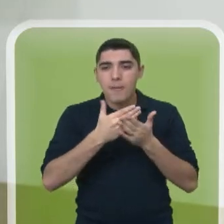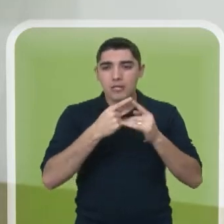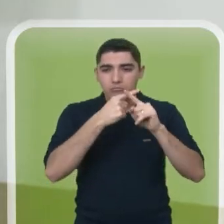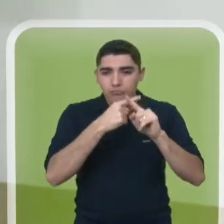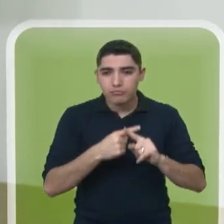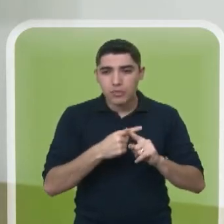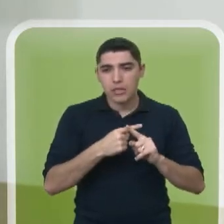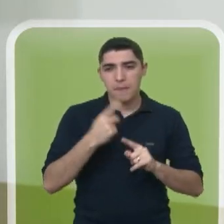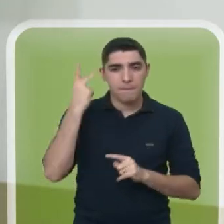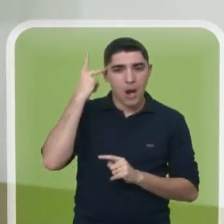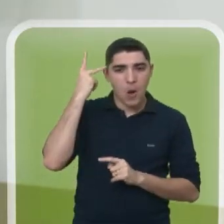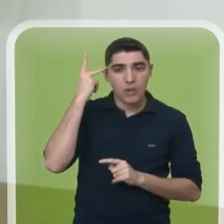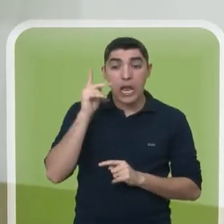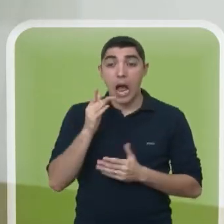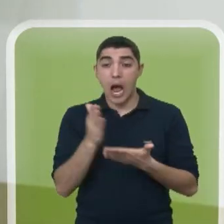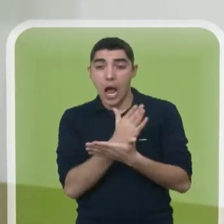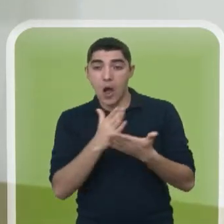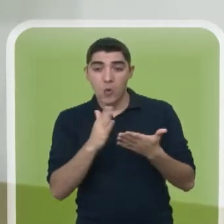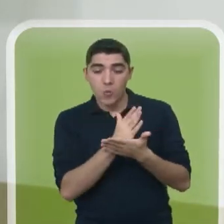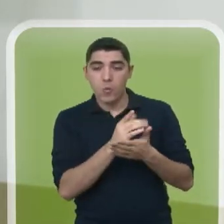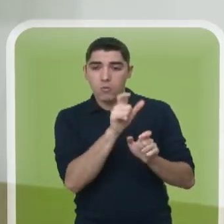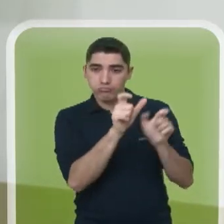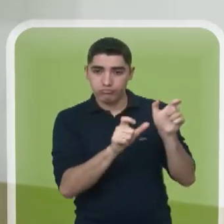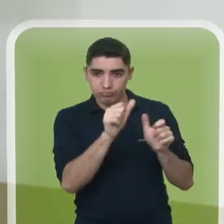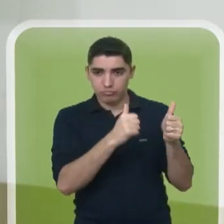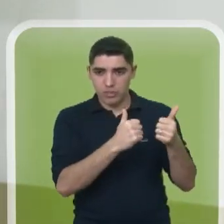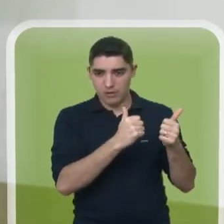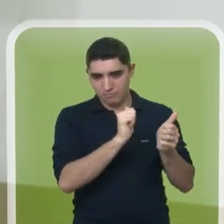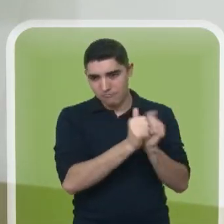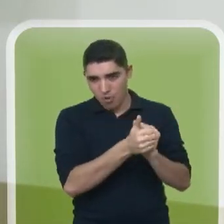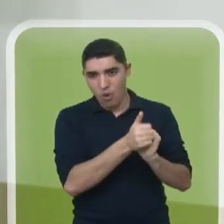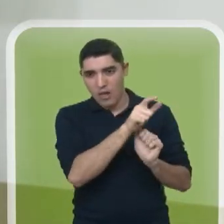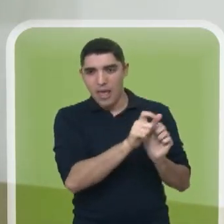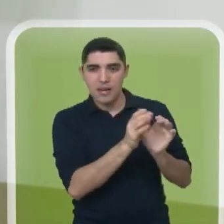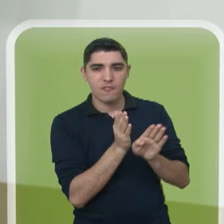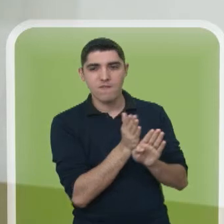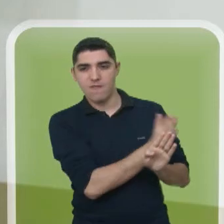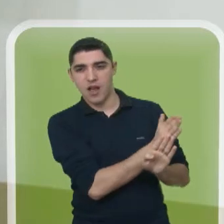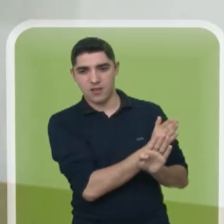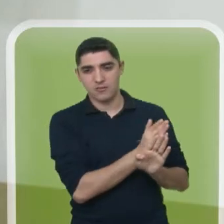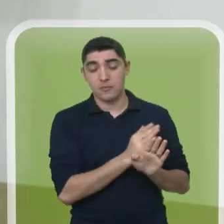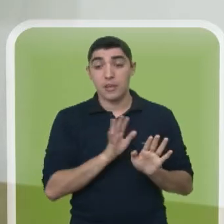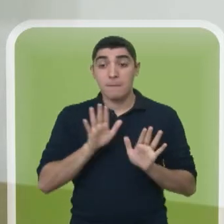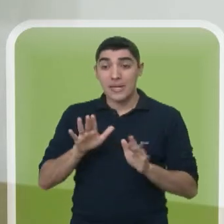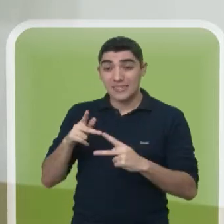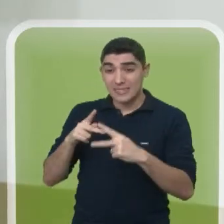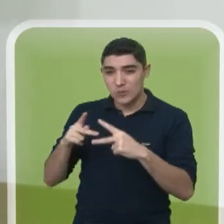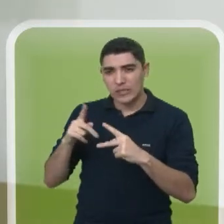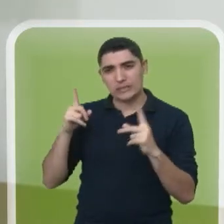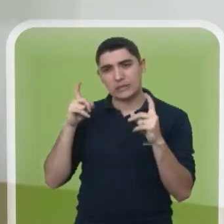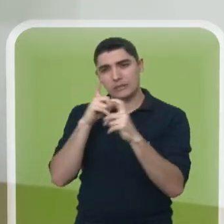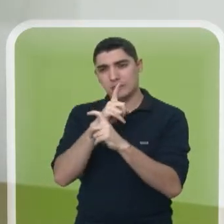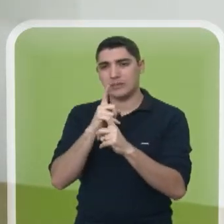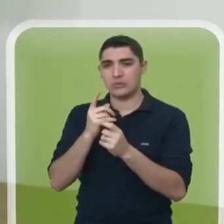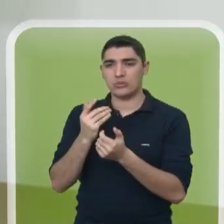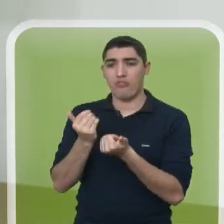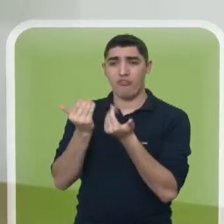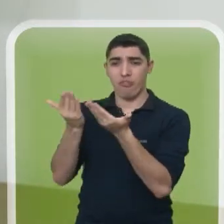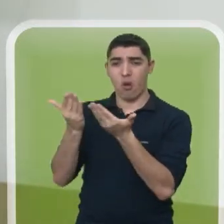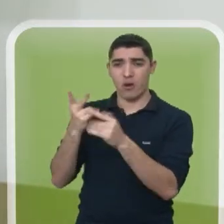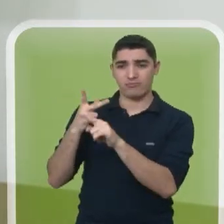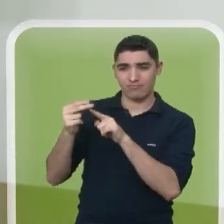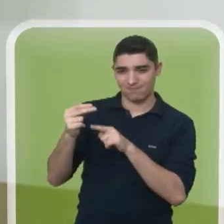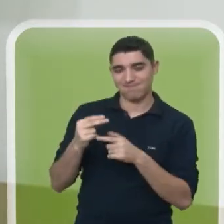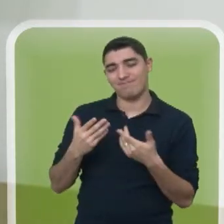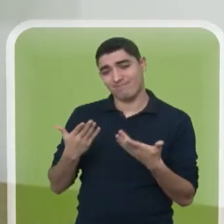poupou muitas jogadoras. E para o São José seria muito difícil bater o Corinthians, principalmente jogando fora de casa. E em situações atípicas